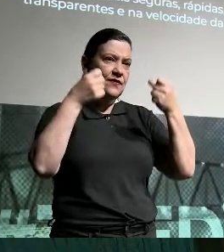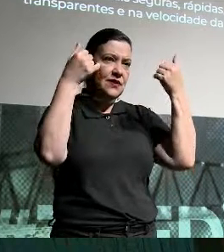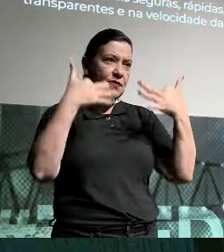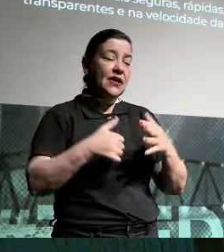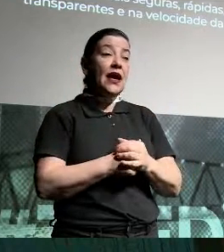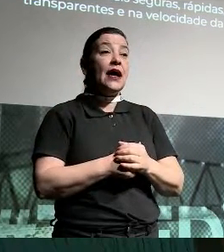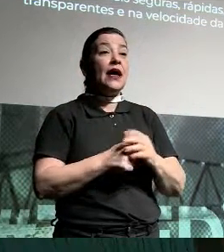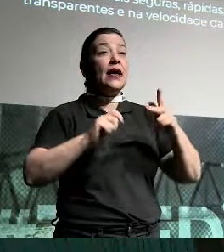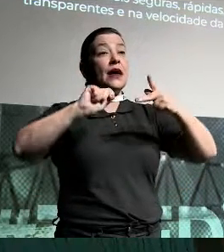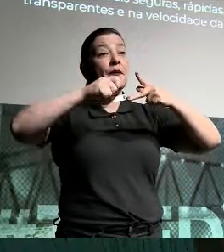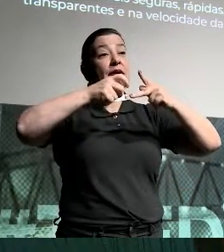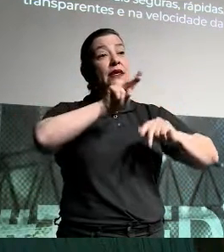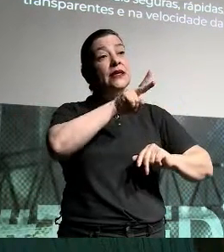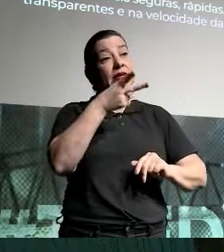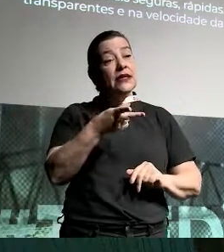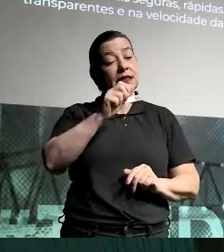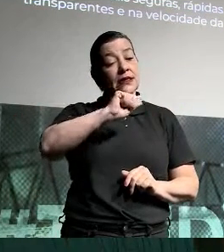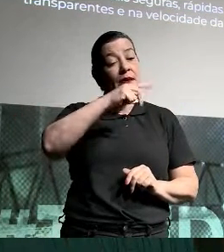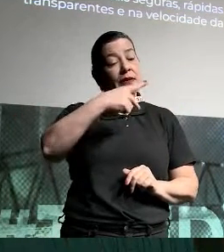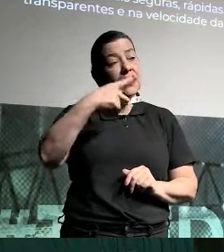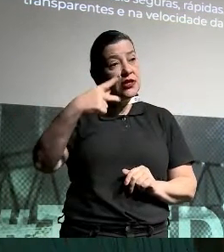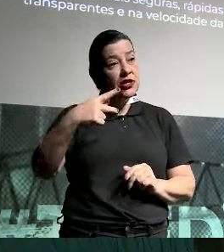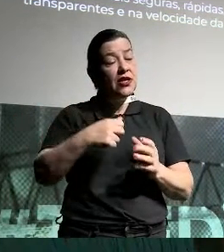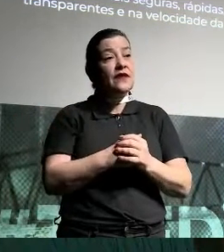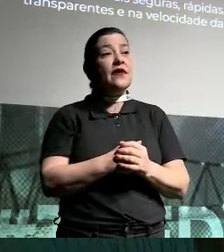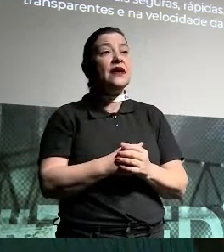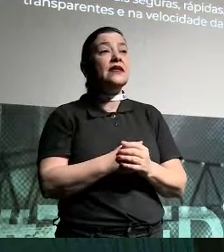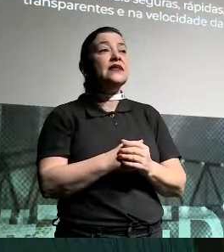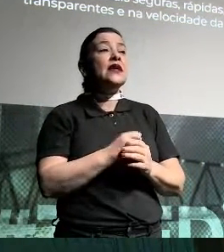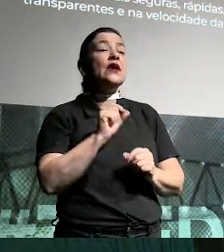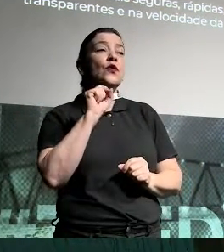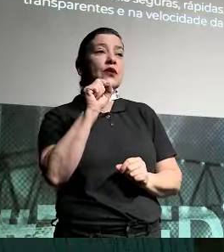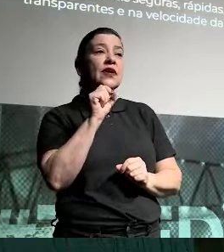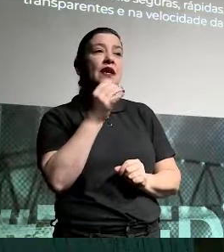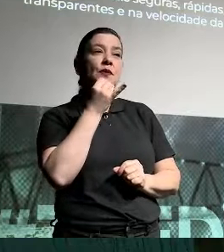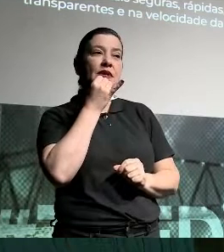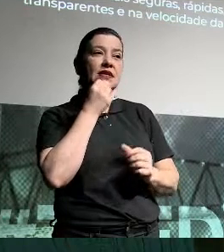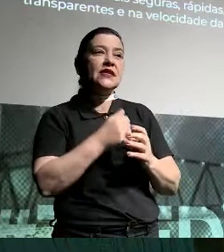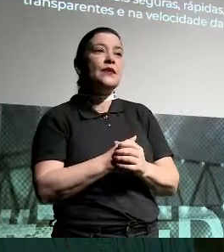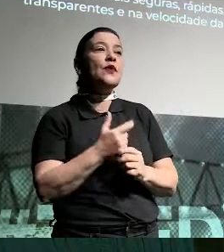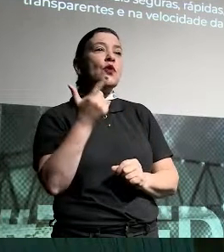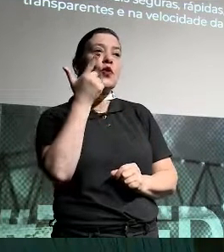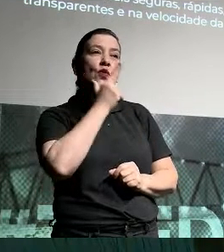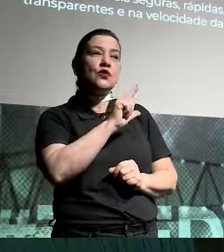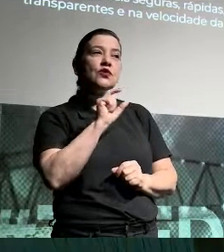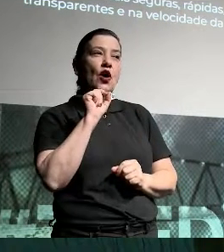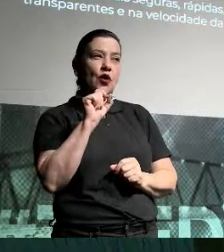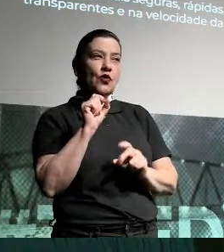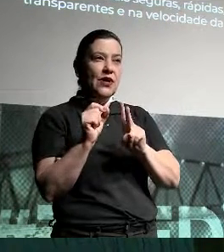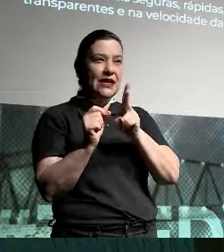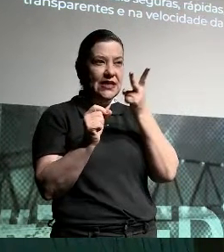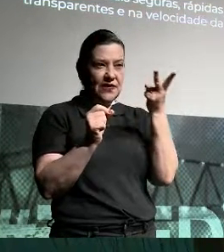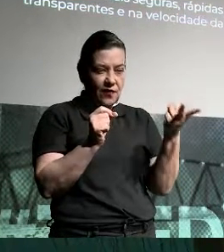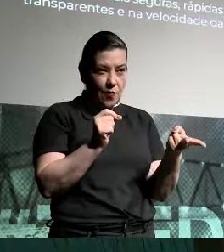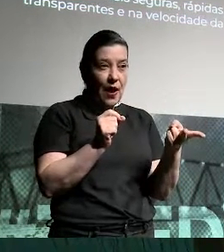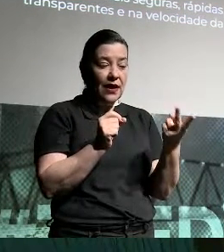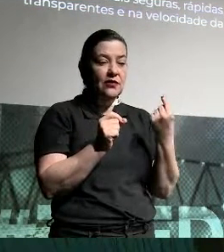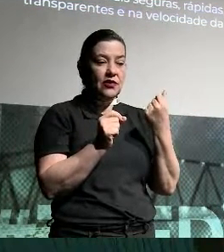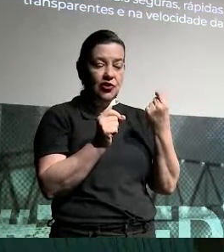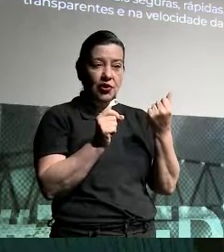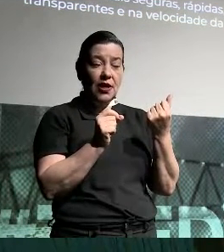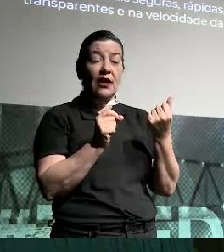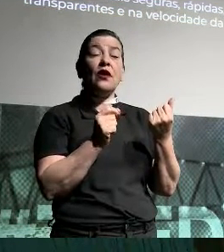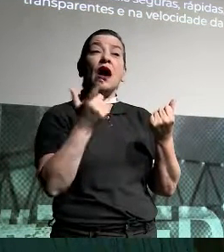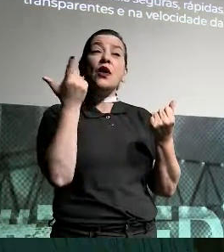faz um Pix para o aplicativo, você recebe o BRLC, que é essa stablecoin lastreada ao real. Então, basicamente, a